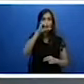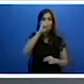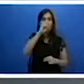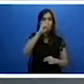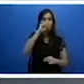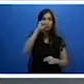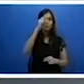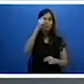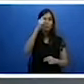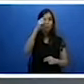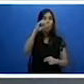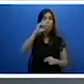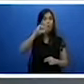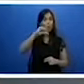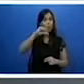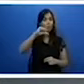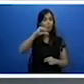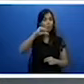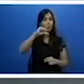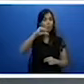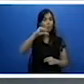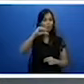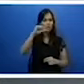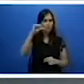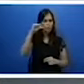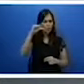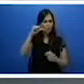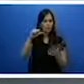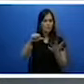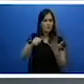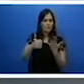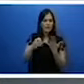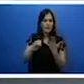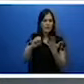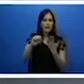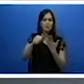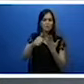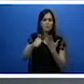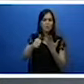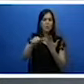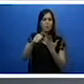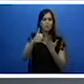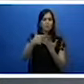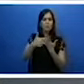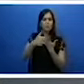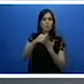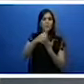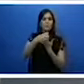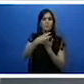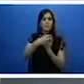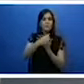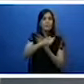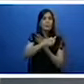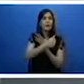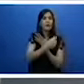8 mais 1, 9, mais 5, olha, 9, 10, 11, 12, 13, 14.